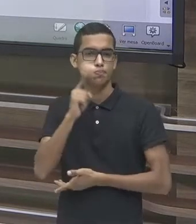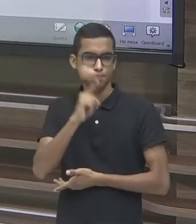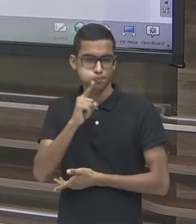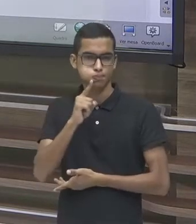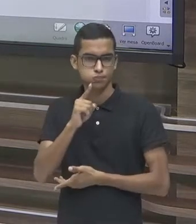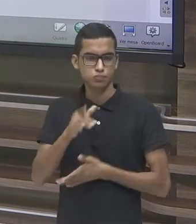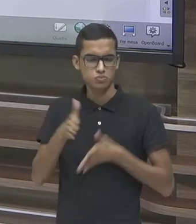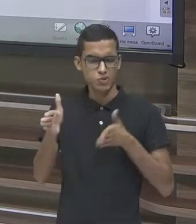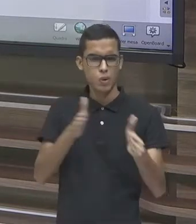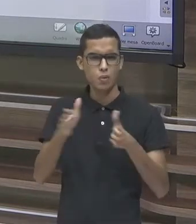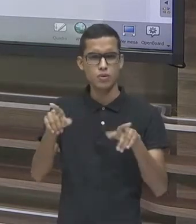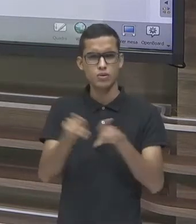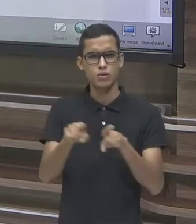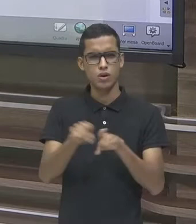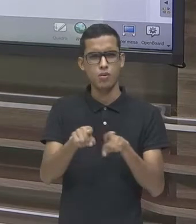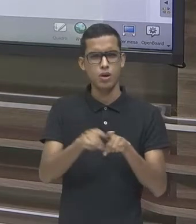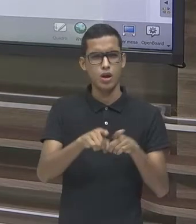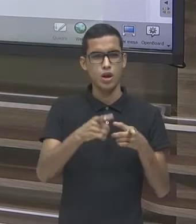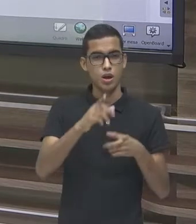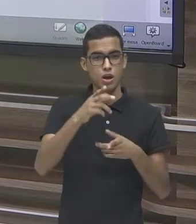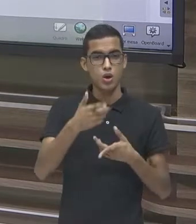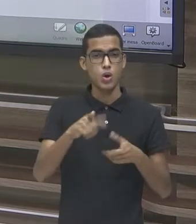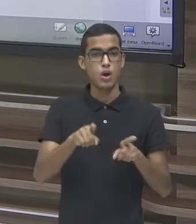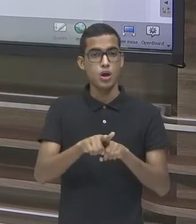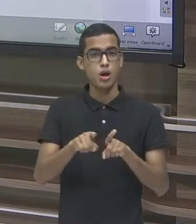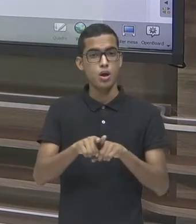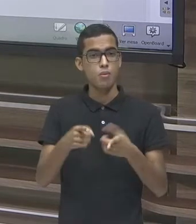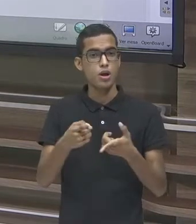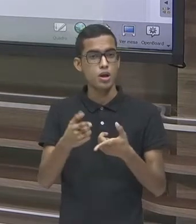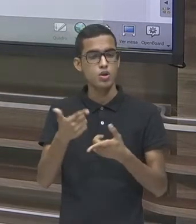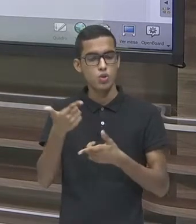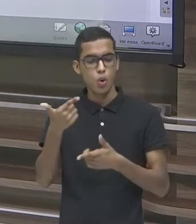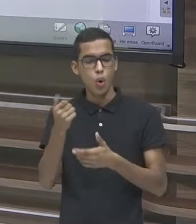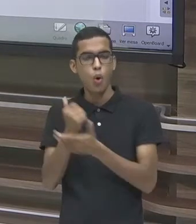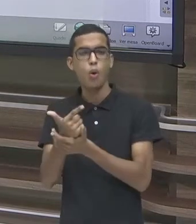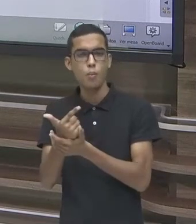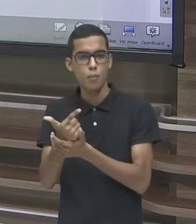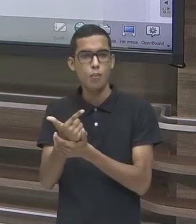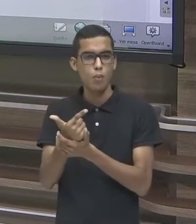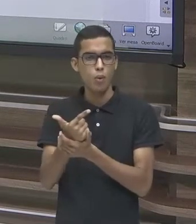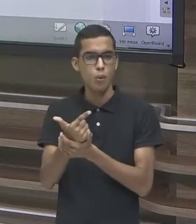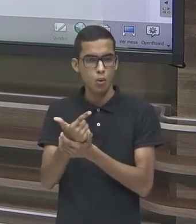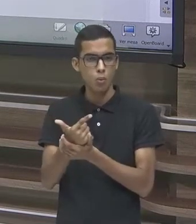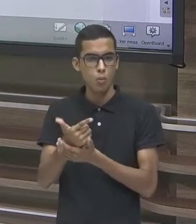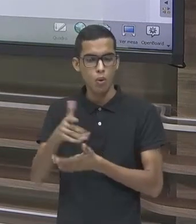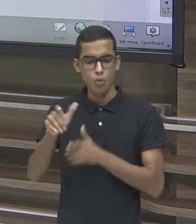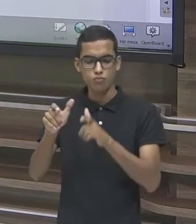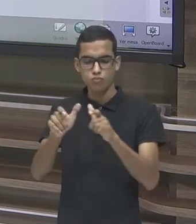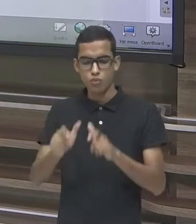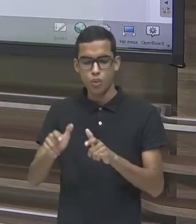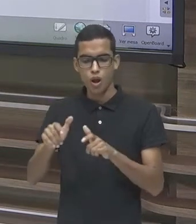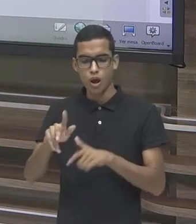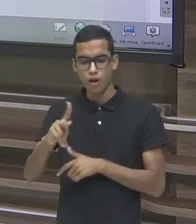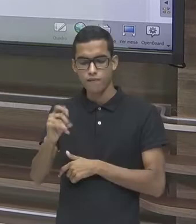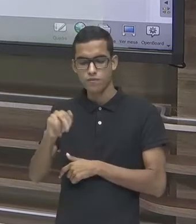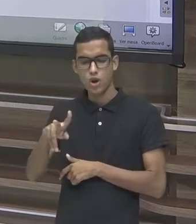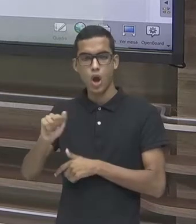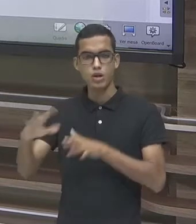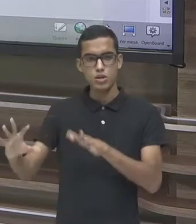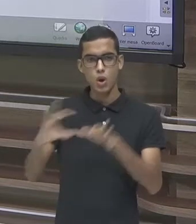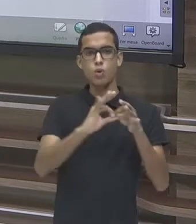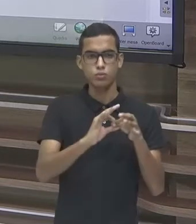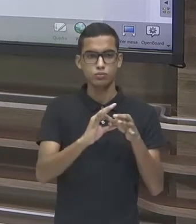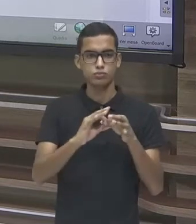no mesmo período, os Estados Unidos também agregou as ilhas do Havaí ao seu território. Então, aí, a alternativa